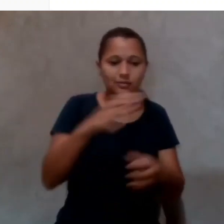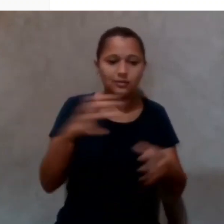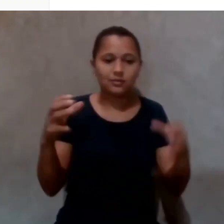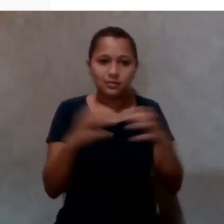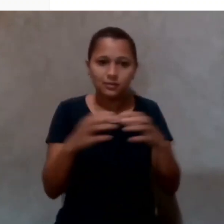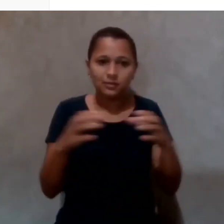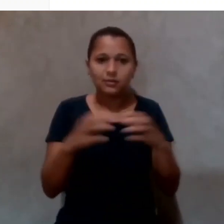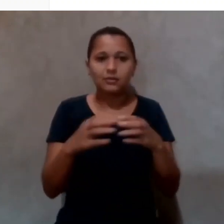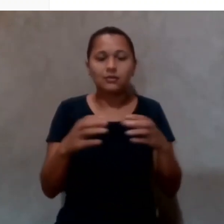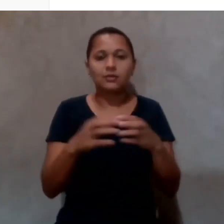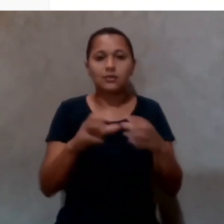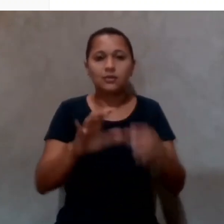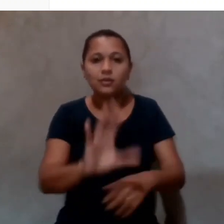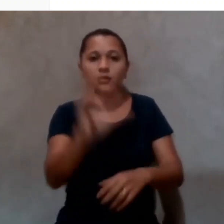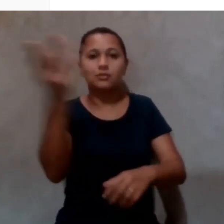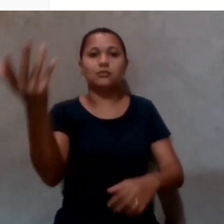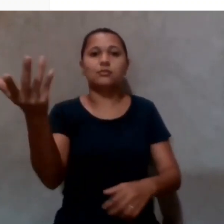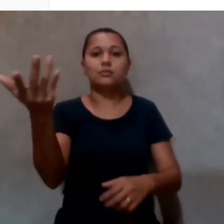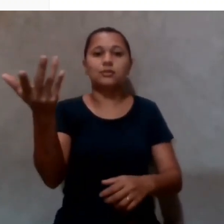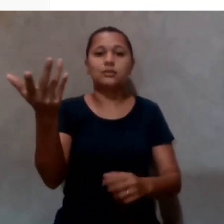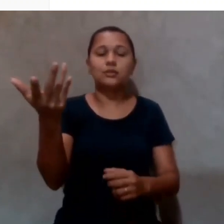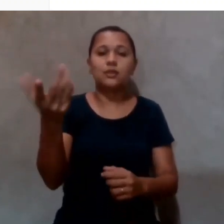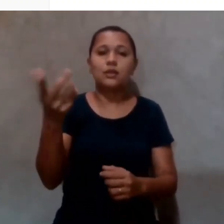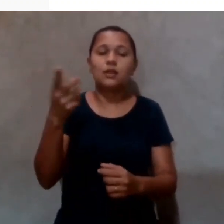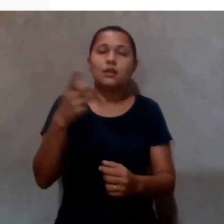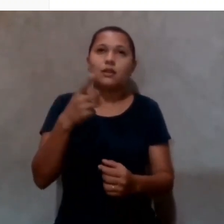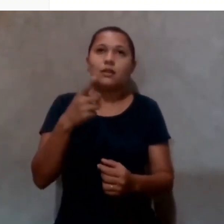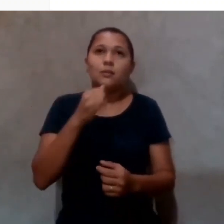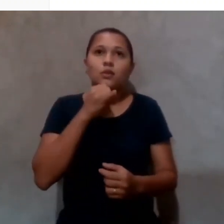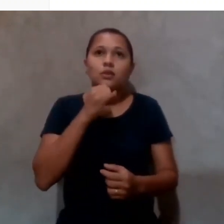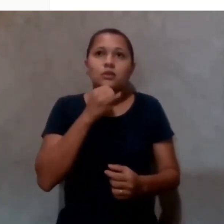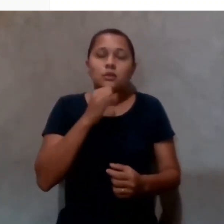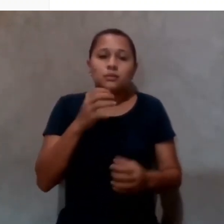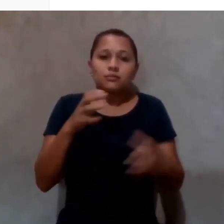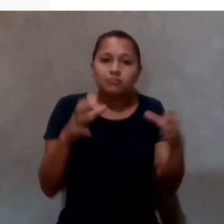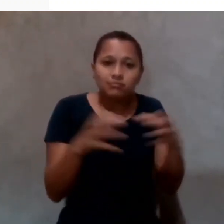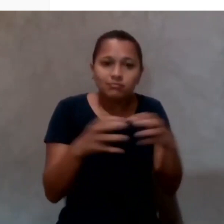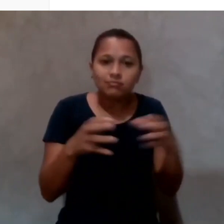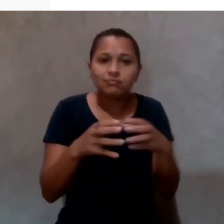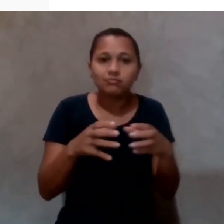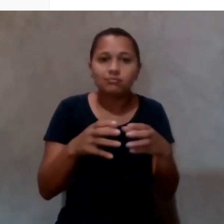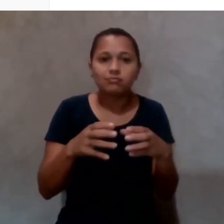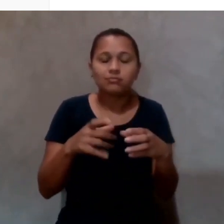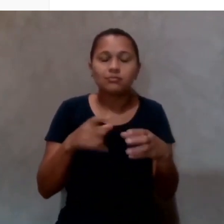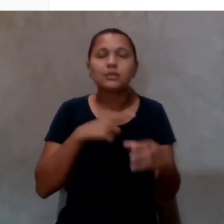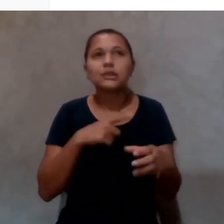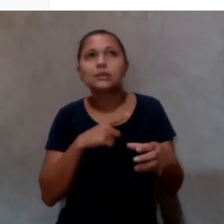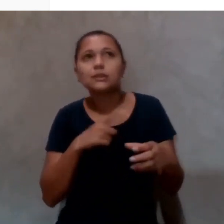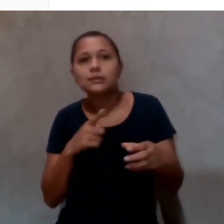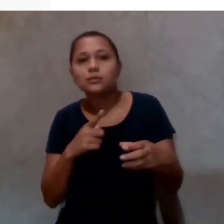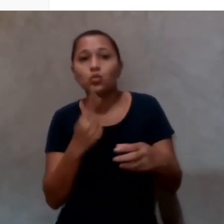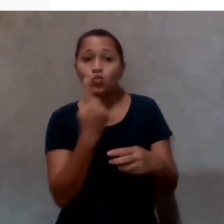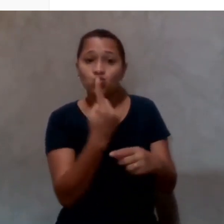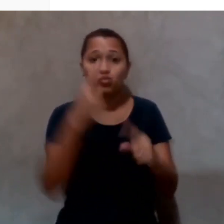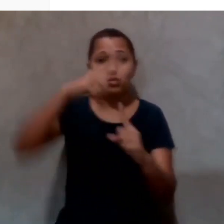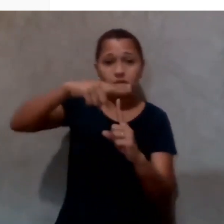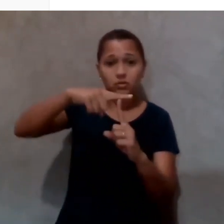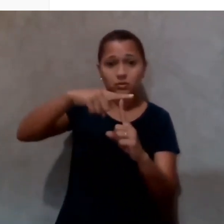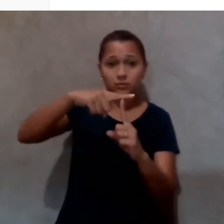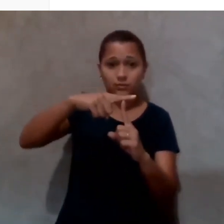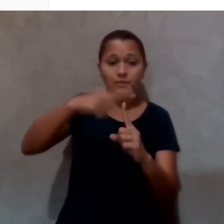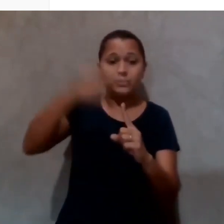tipo de elemento que se repete alfa vezes e outro tipo de elementos que se repete beta vezes, onde a expressão